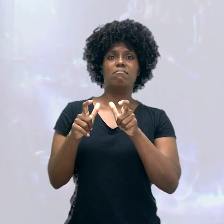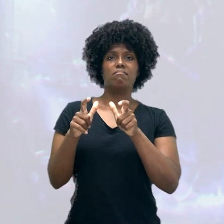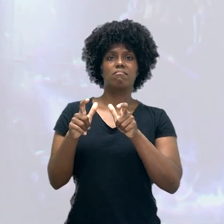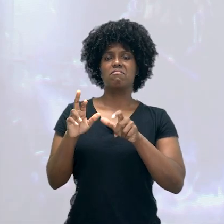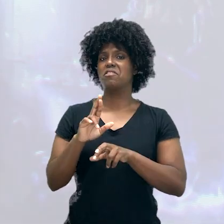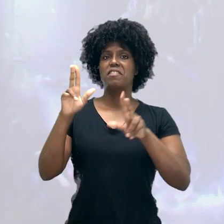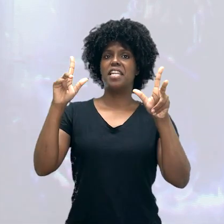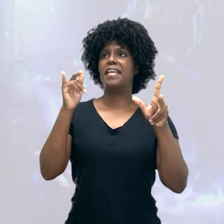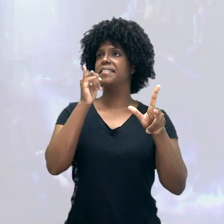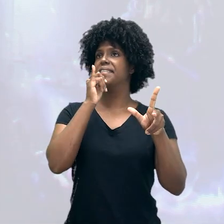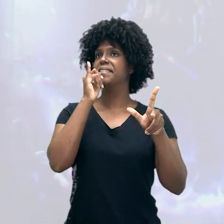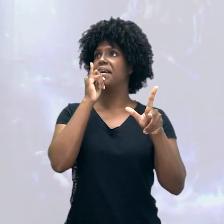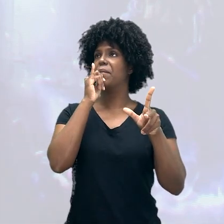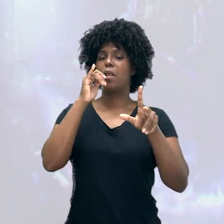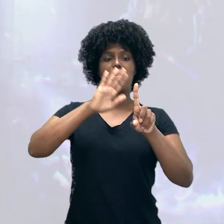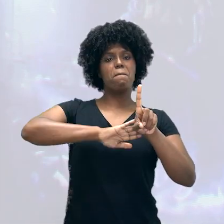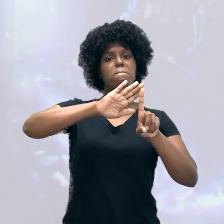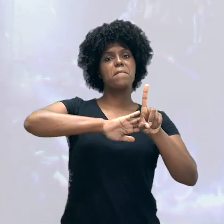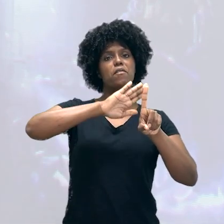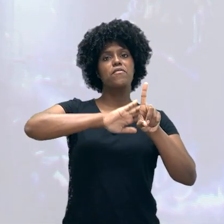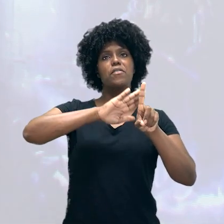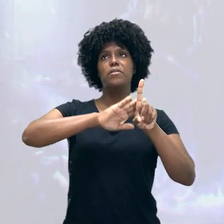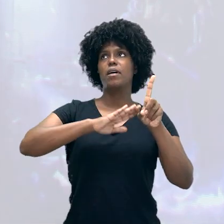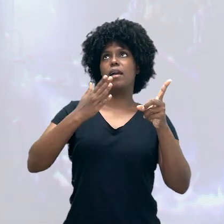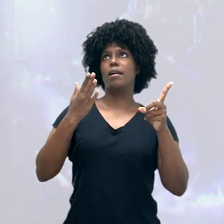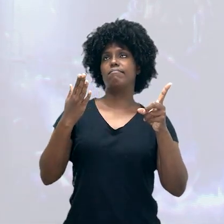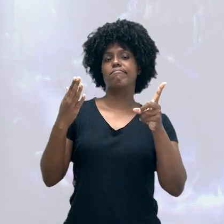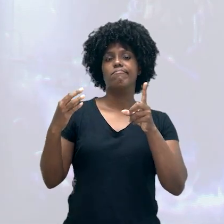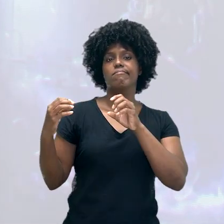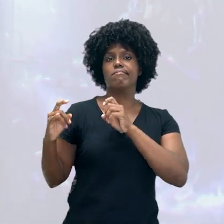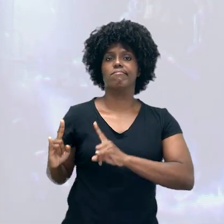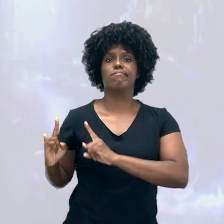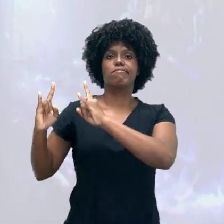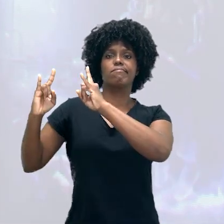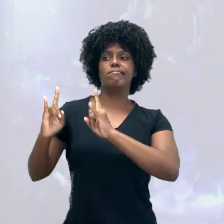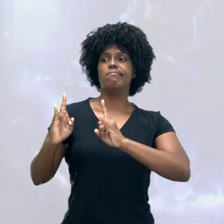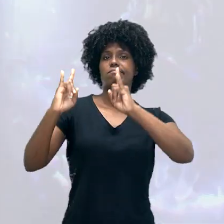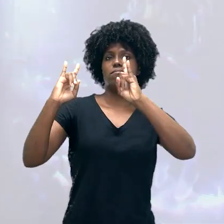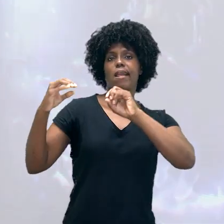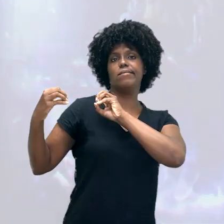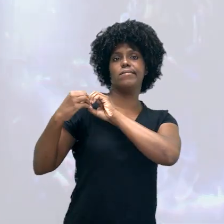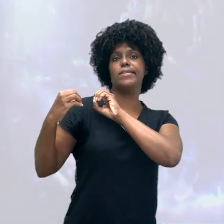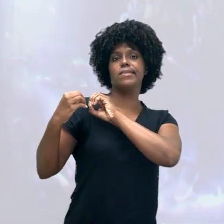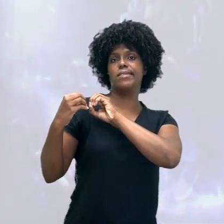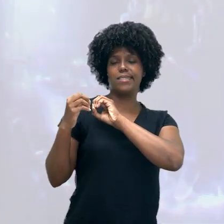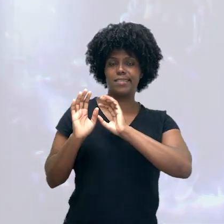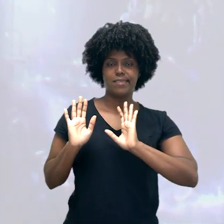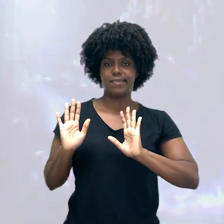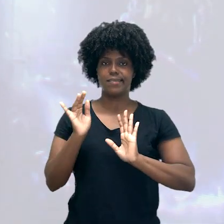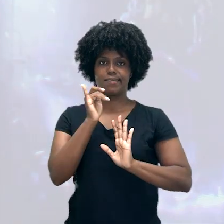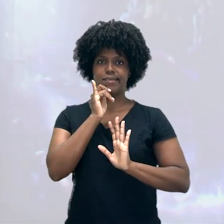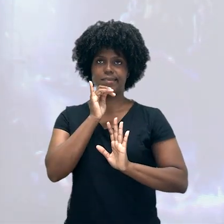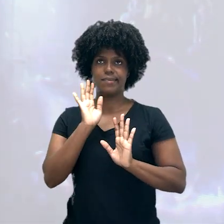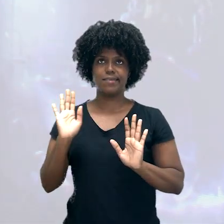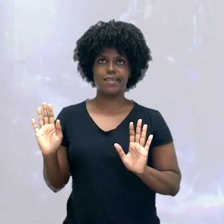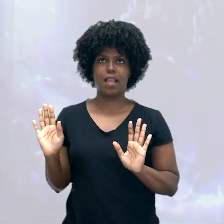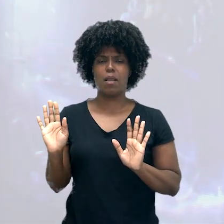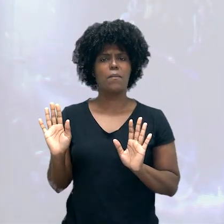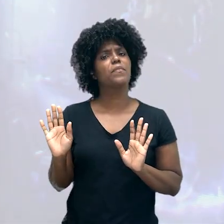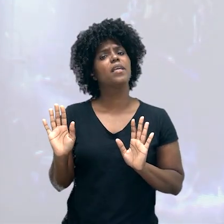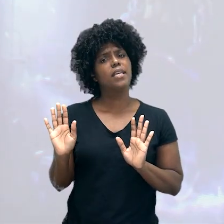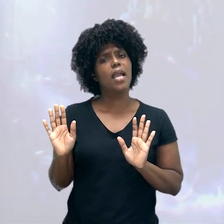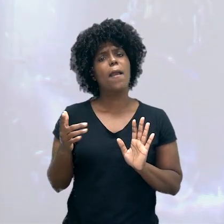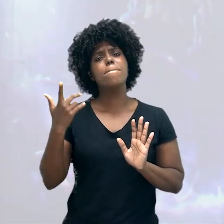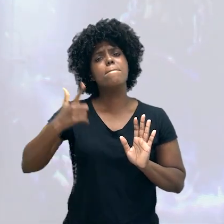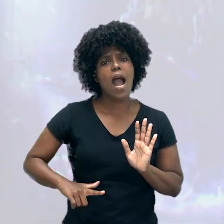hoje um ambiente fantástico. Qual que eu quero que seja meu fundo? Eu quero que sejam os prédios vizinhos